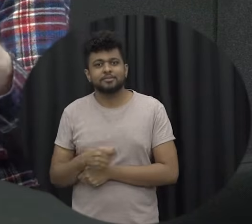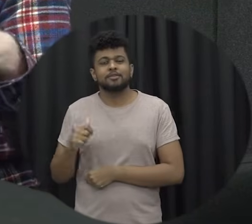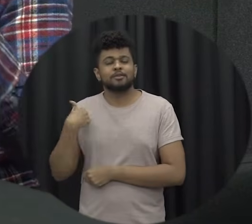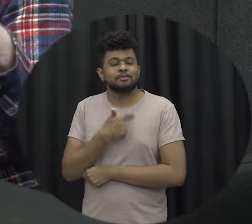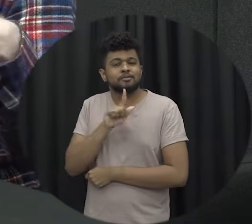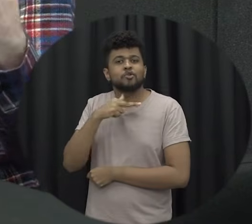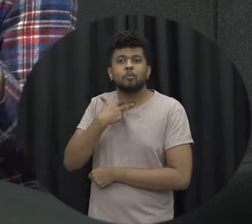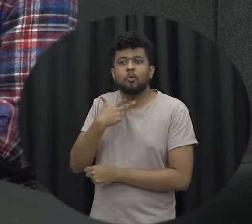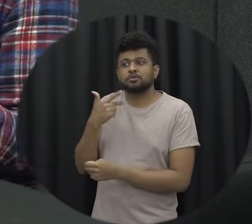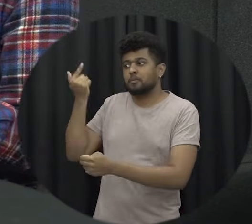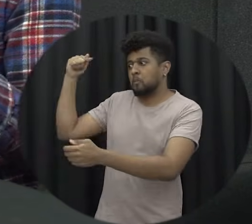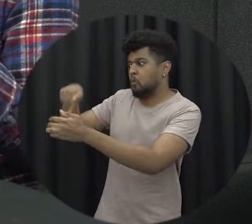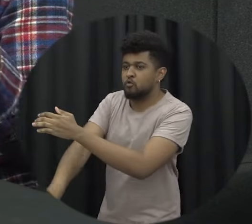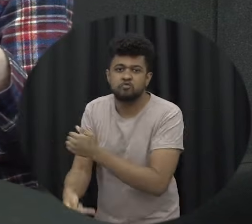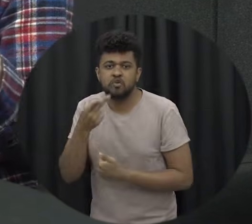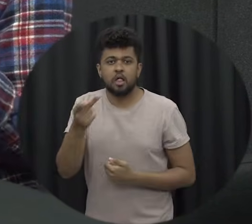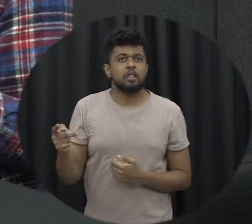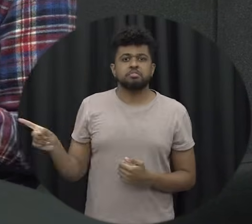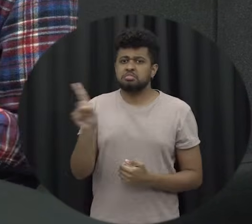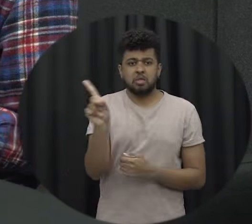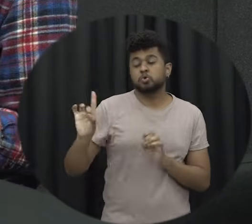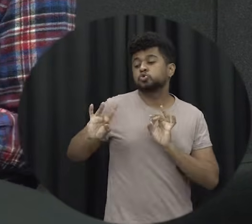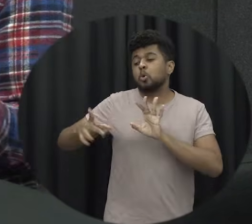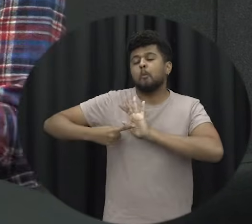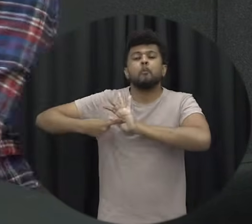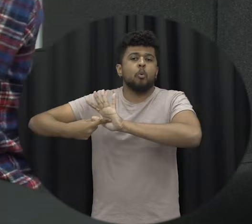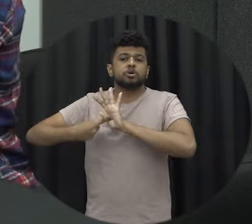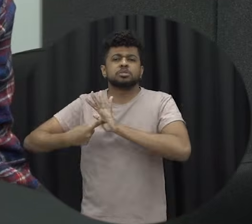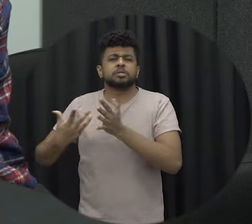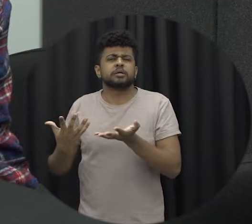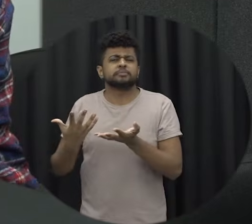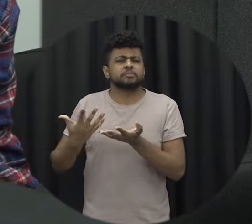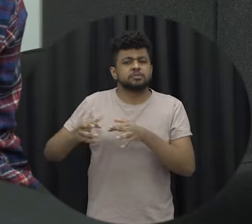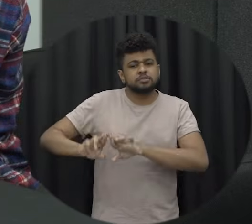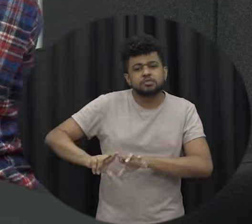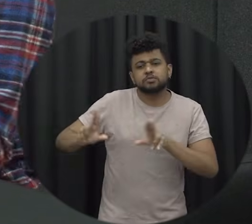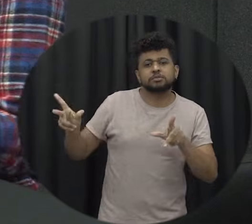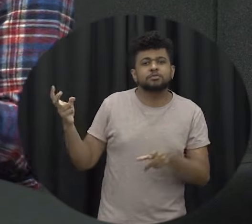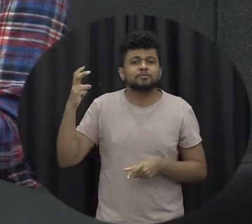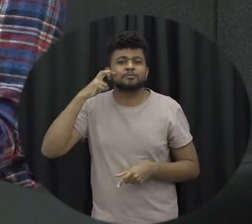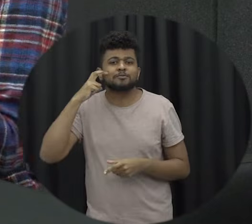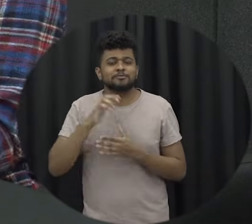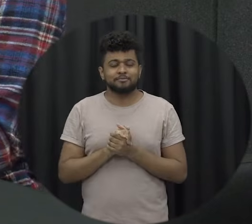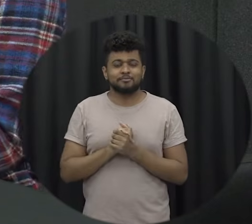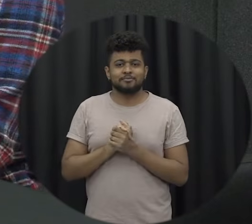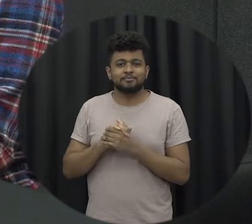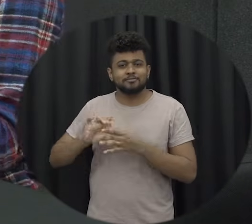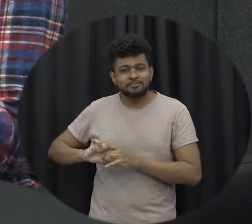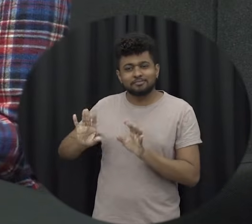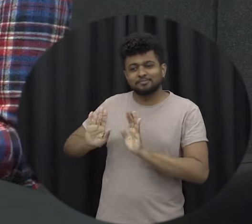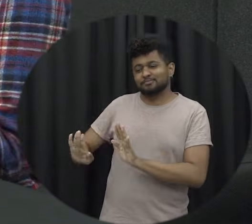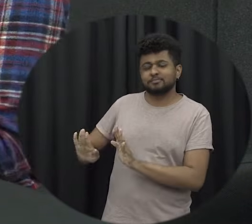vamos só mostrar essas diferentes culturas e deixar isso de lado. Não, é preciso fazer